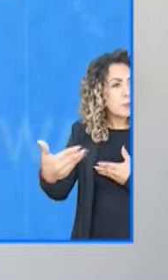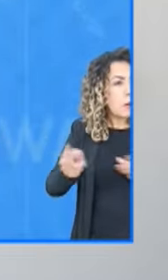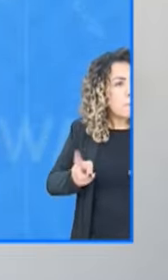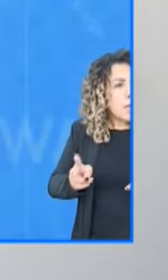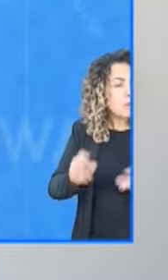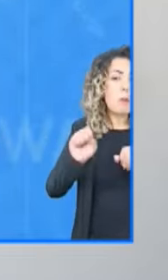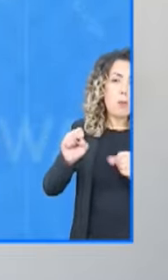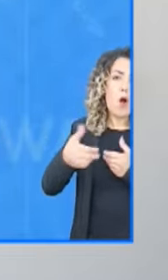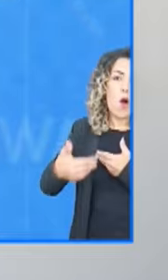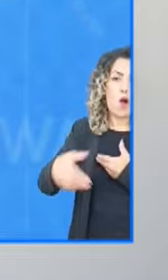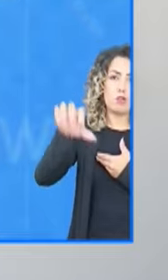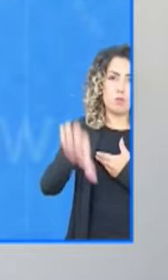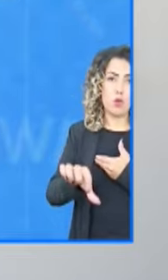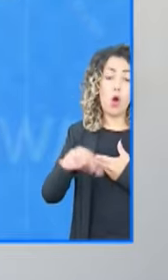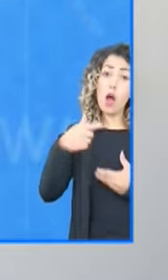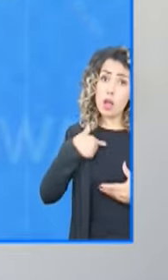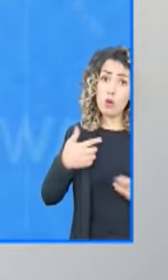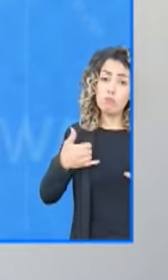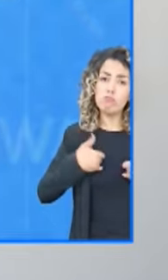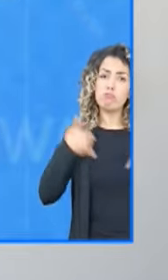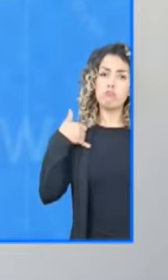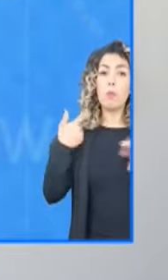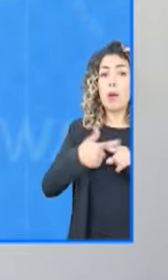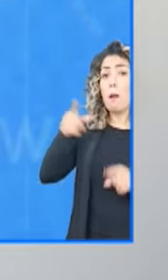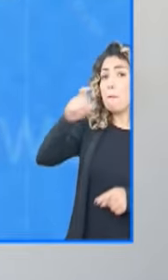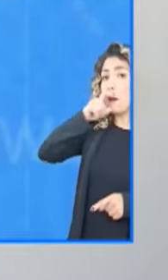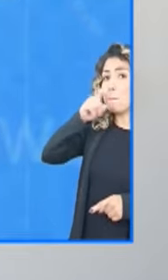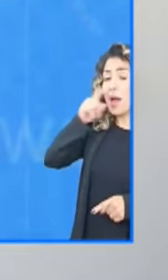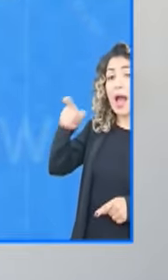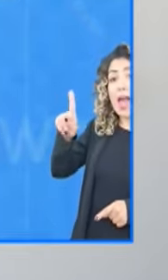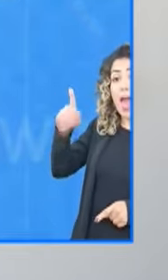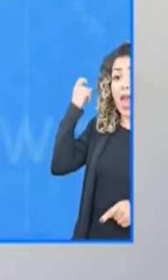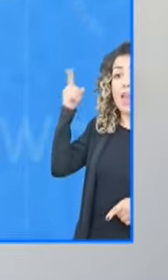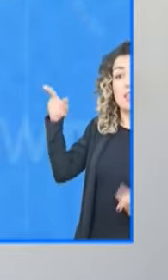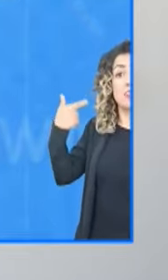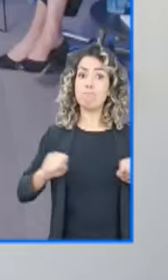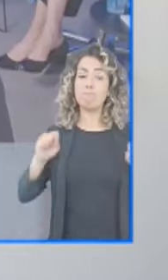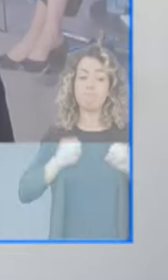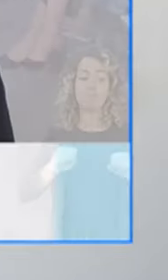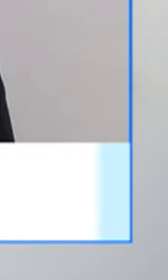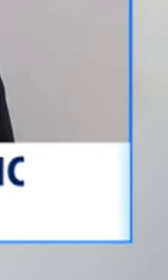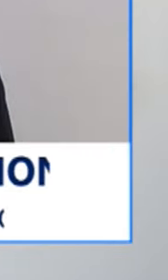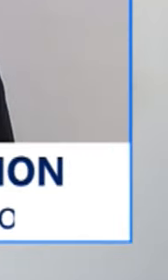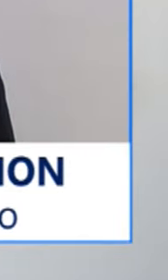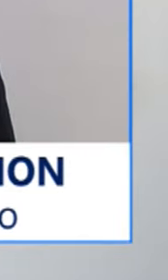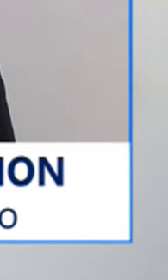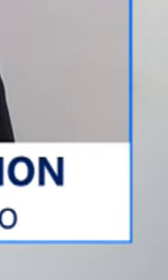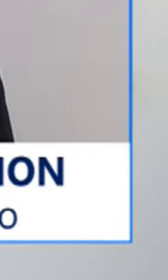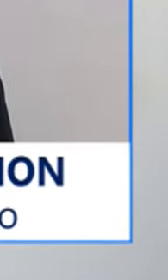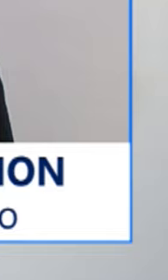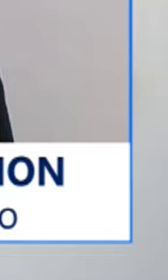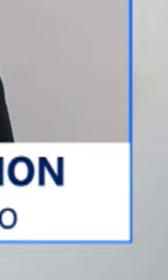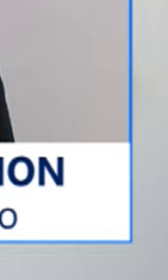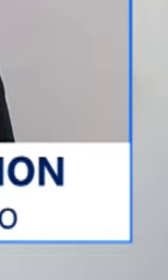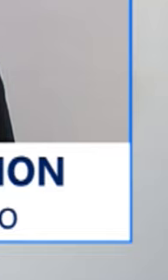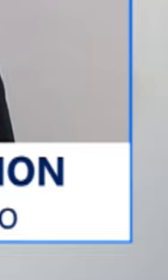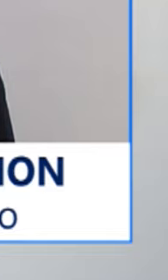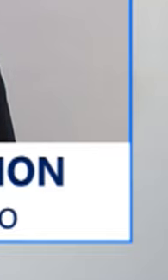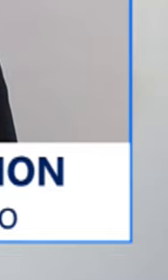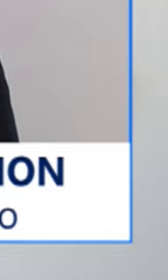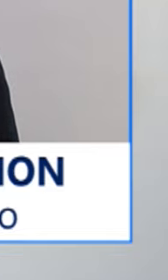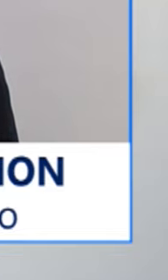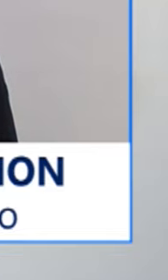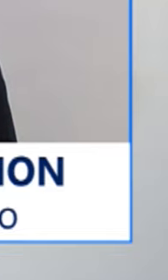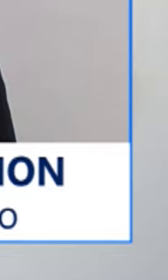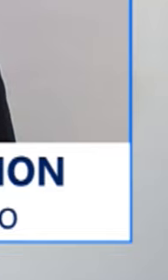tríade está aí empatada, e é isso que deve, de alguma maneira, persistir por mais um tempo. Quem dera todos os